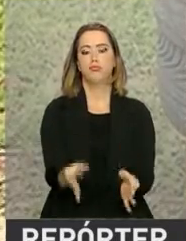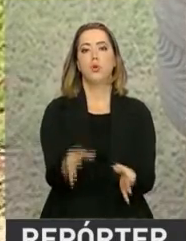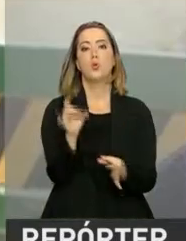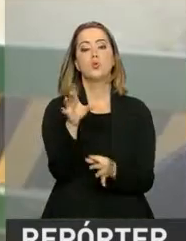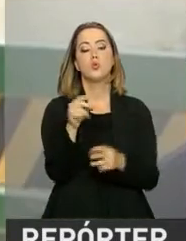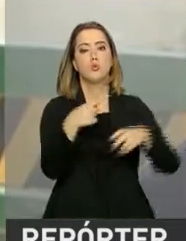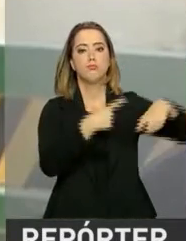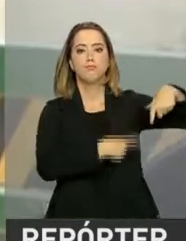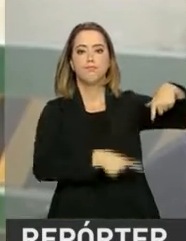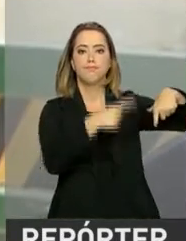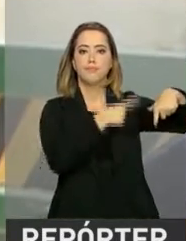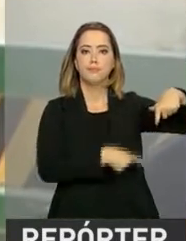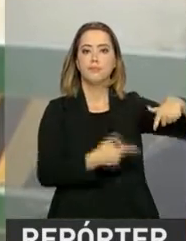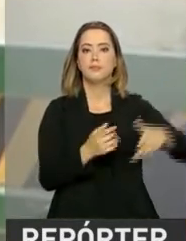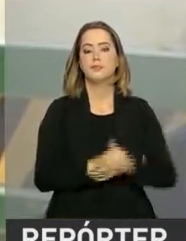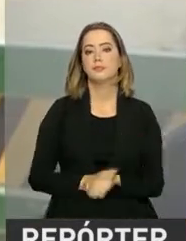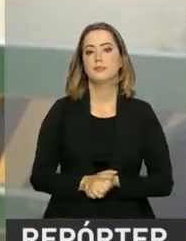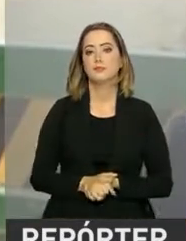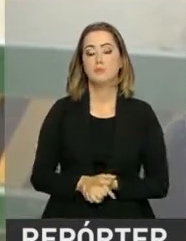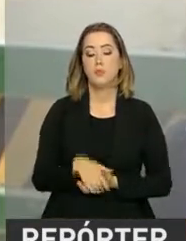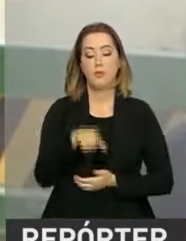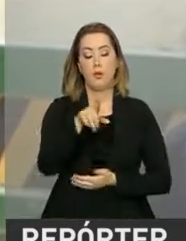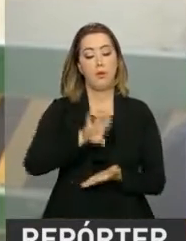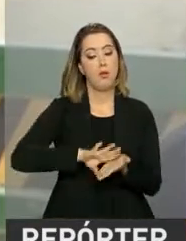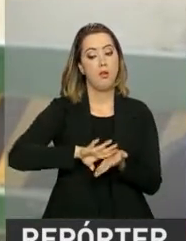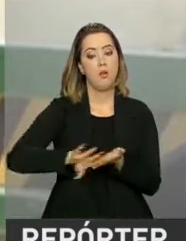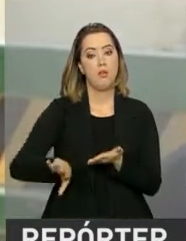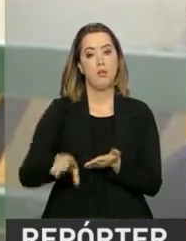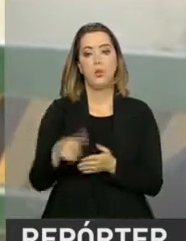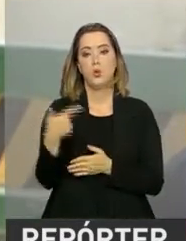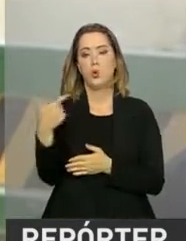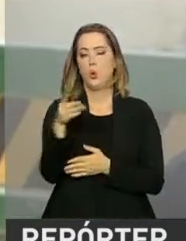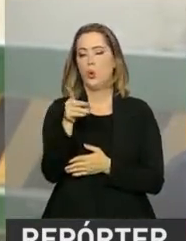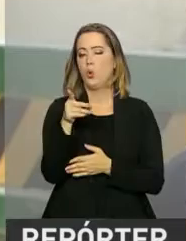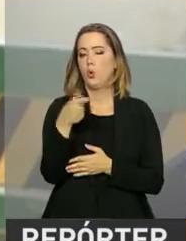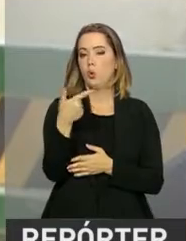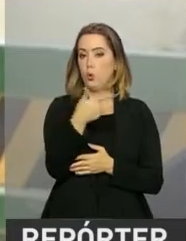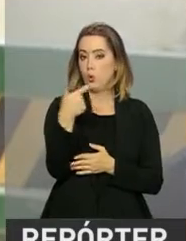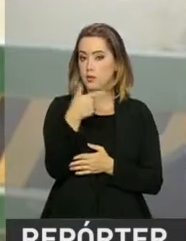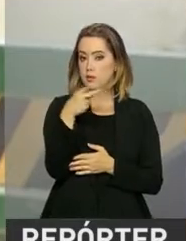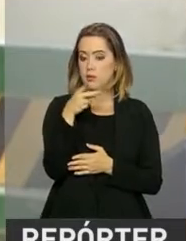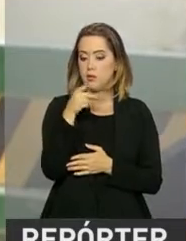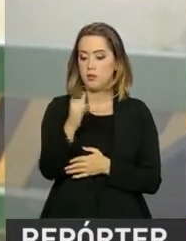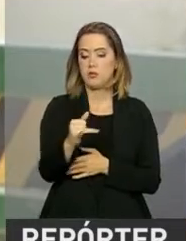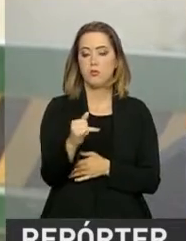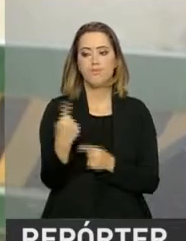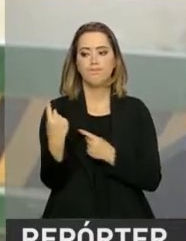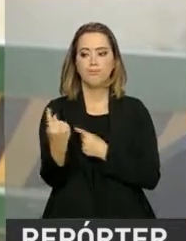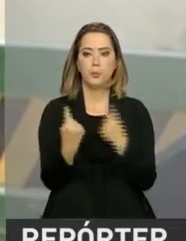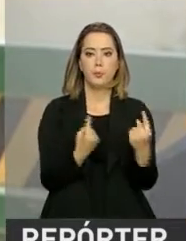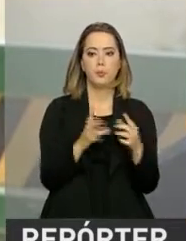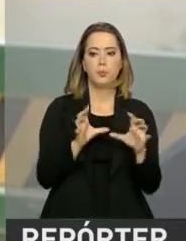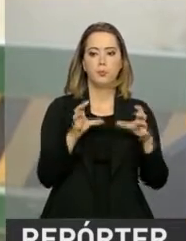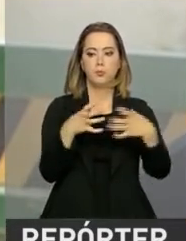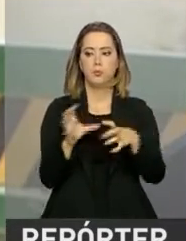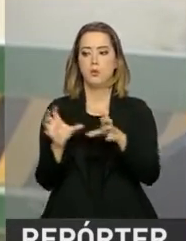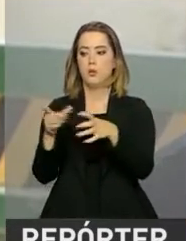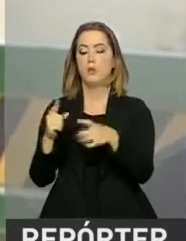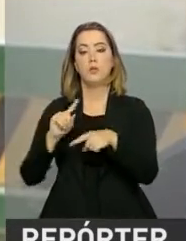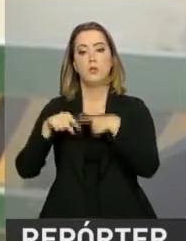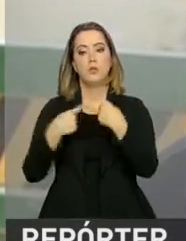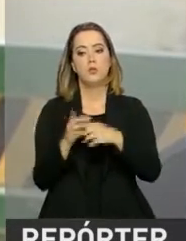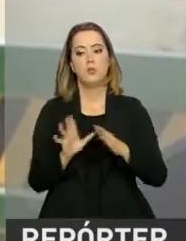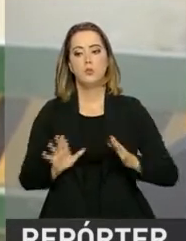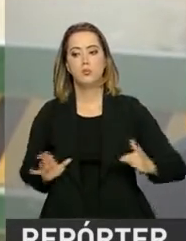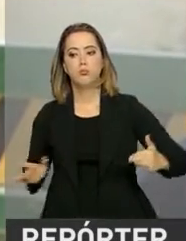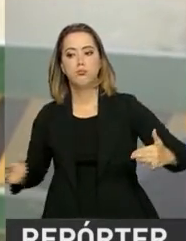pneus. Esses pneus são retirados diariamente ou a cada 2 dias, conforme o volume, né, de cada estação, e são acumulados